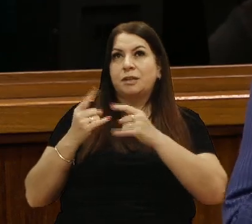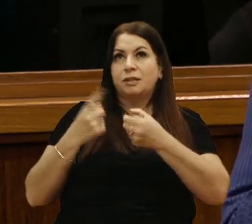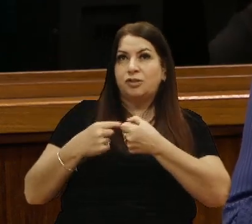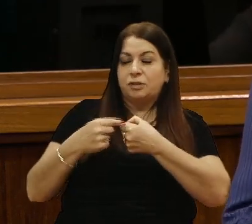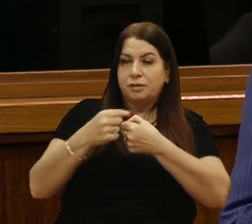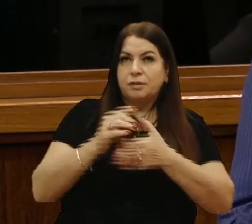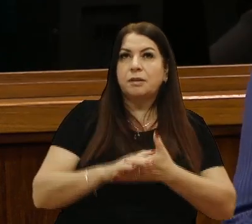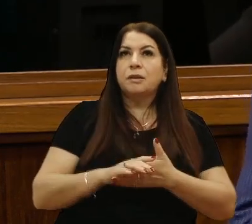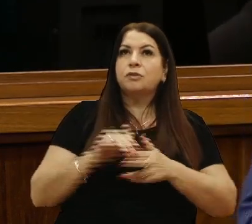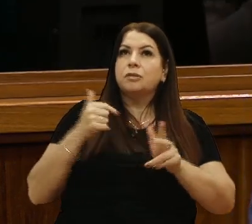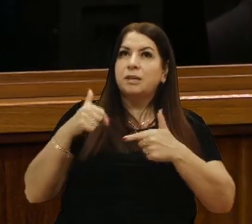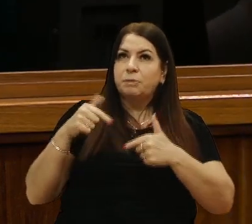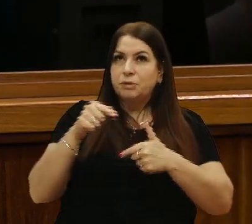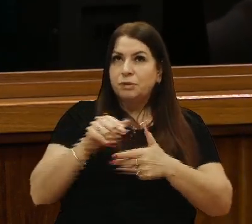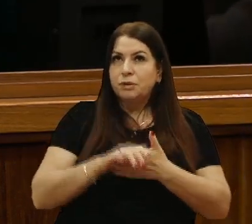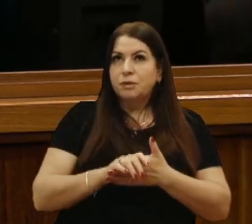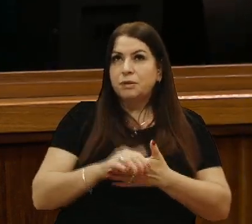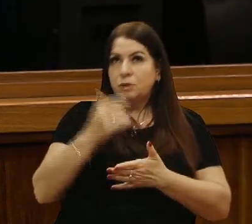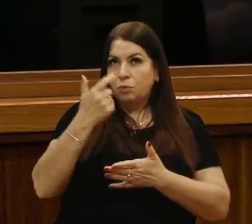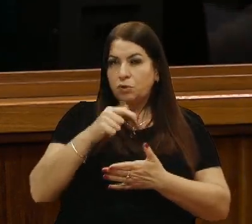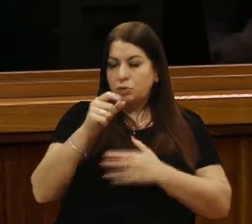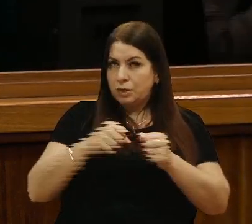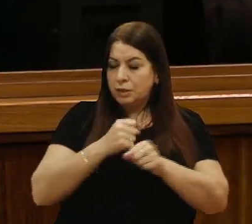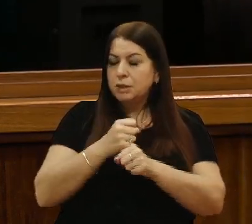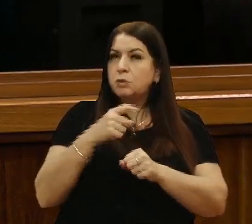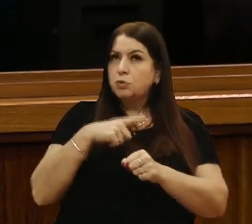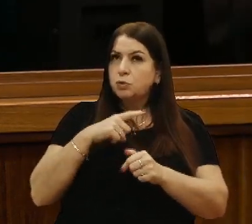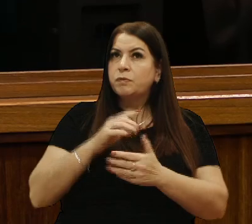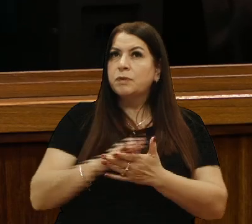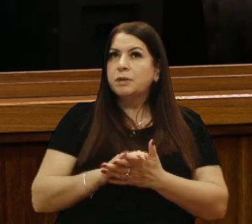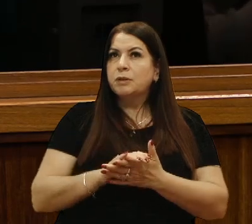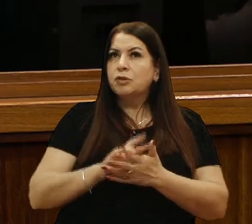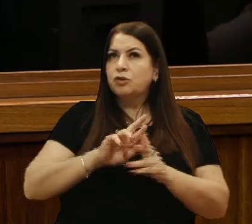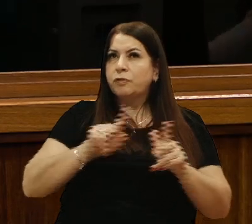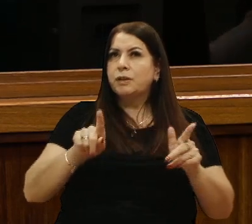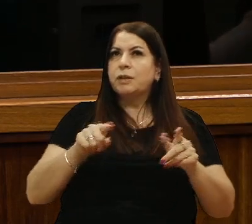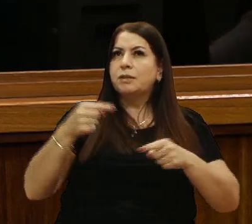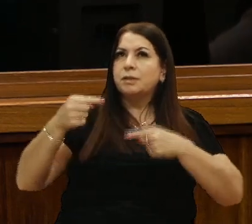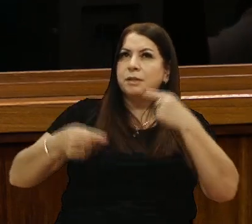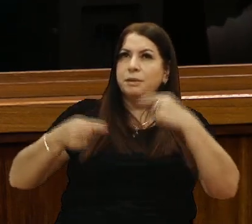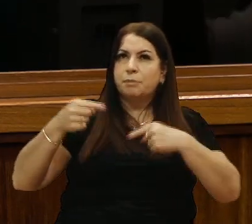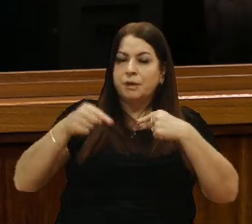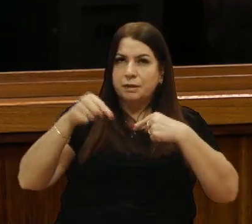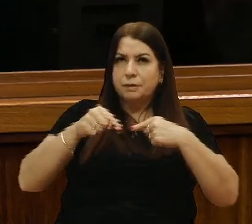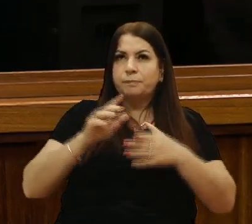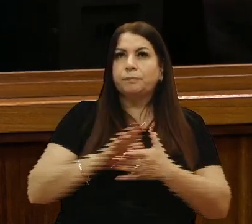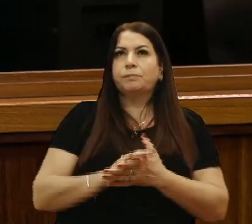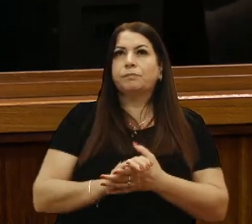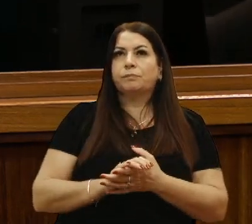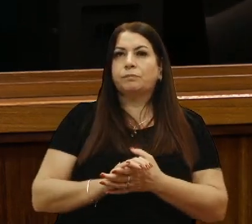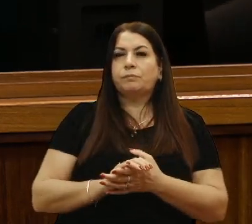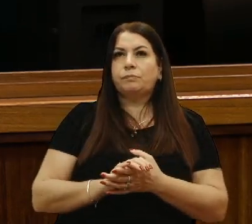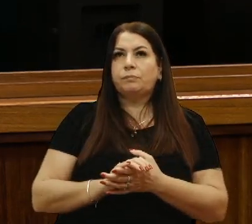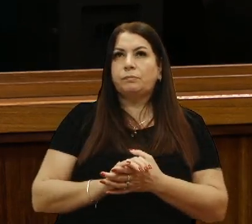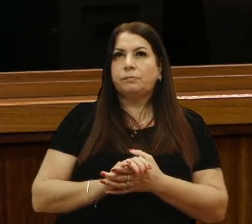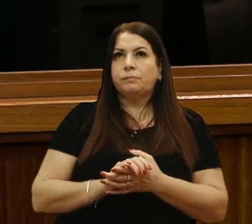cidade trabalhando isso. Acho que esse ano nós tivemos vários debates aqui também,